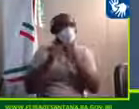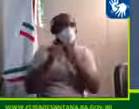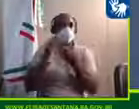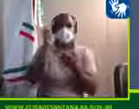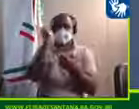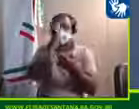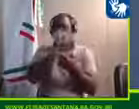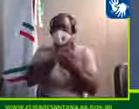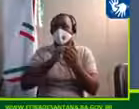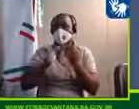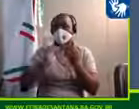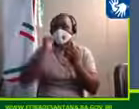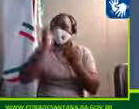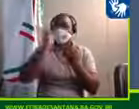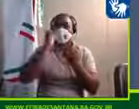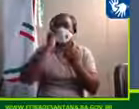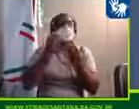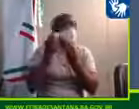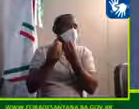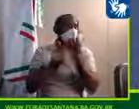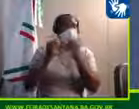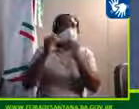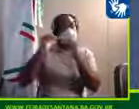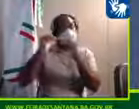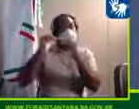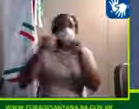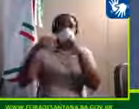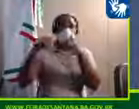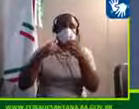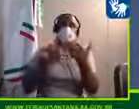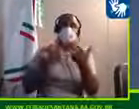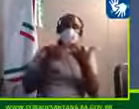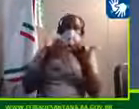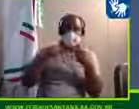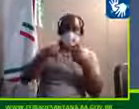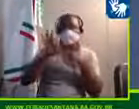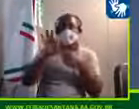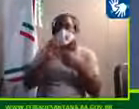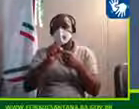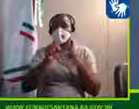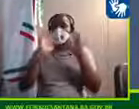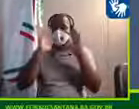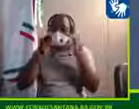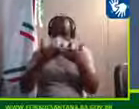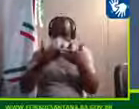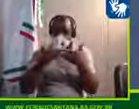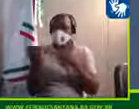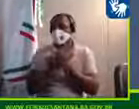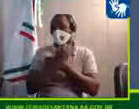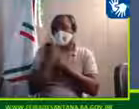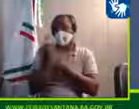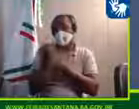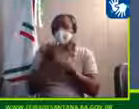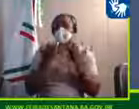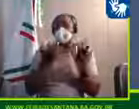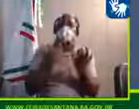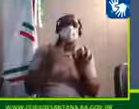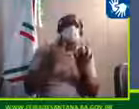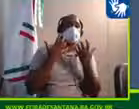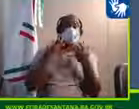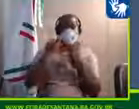Nós estamos num nível bem, no meu entendimento, bem adequado para o trabalho que nós estamos fazendo. E também é importante que a gente possa